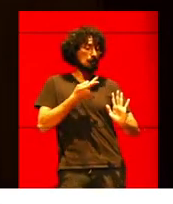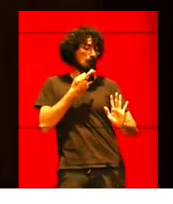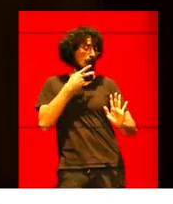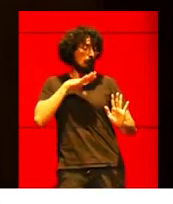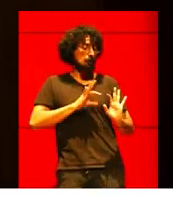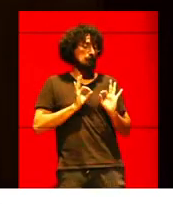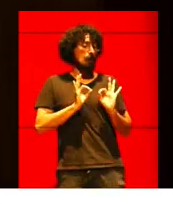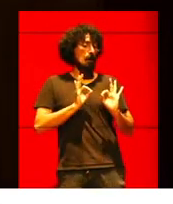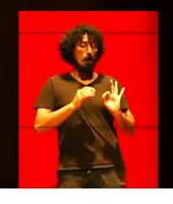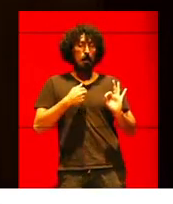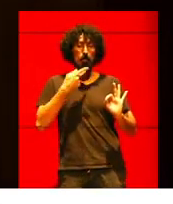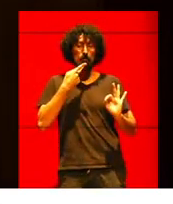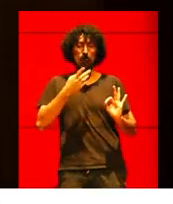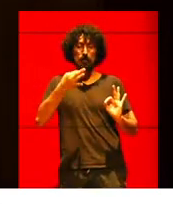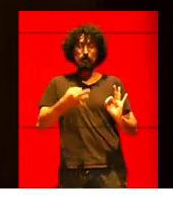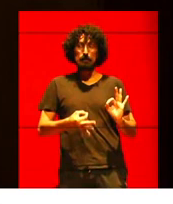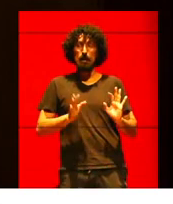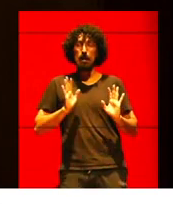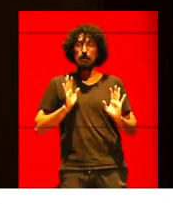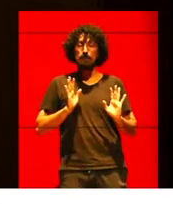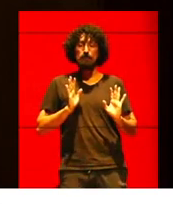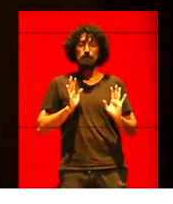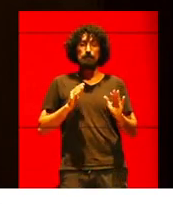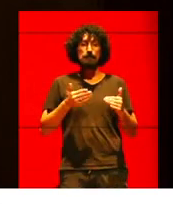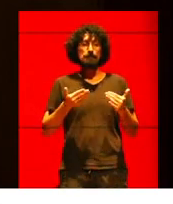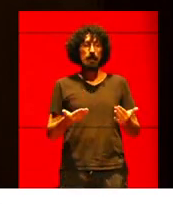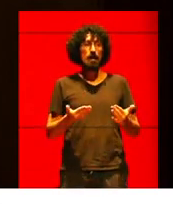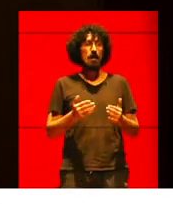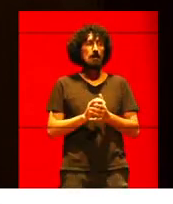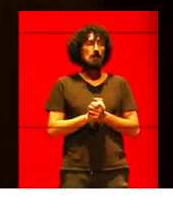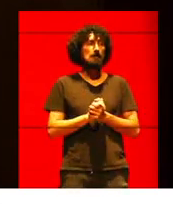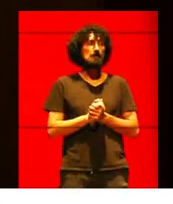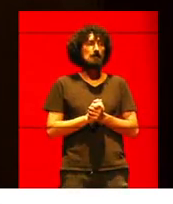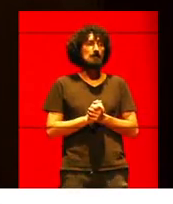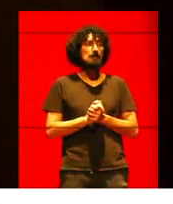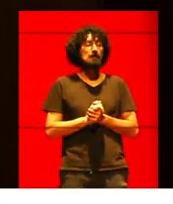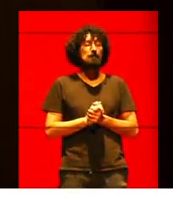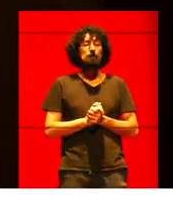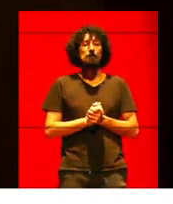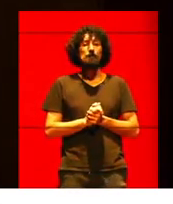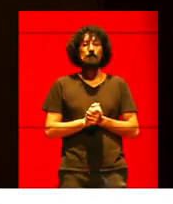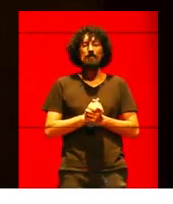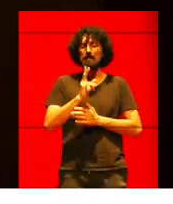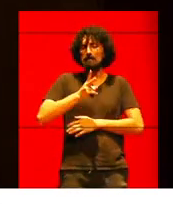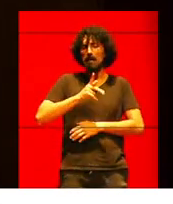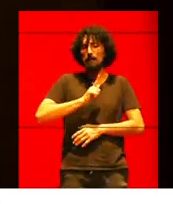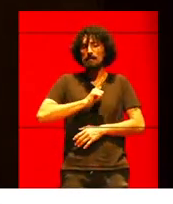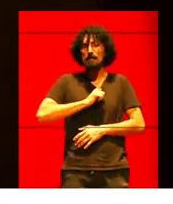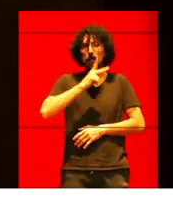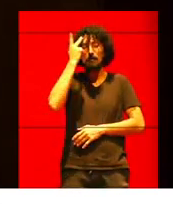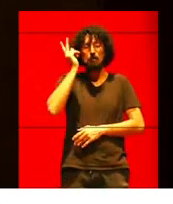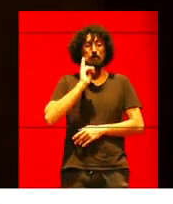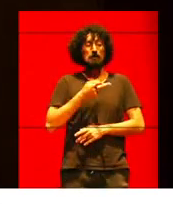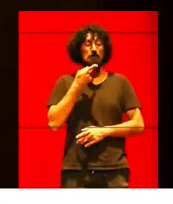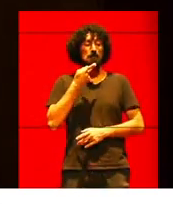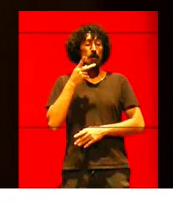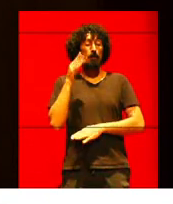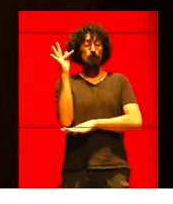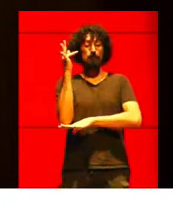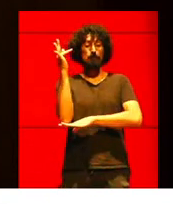é certo, não tem sempre esse. Ele não fala por favor, ele fala por obsequio. É, ainda é grossa voz, por